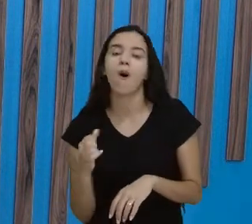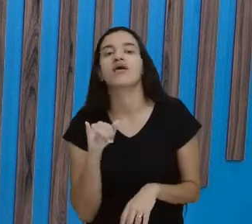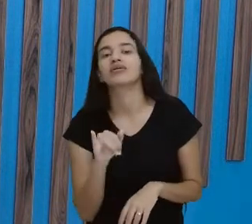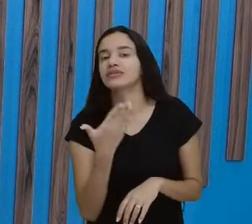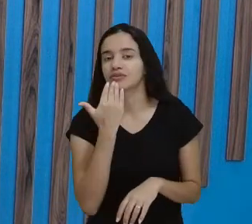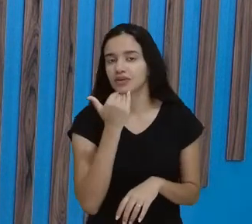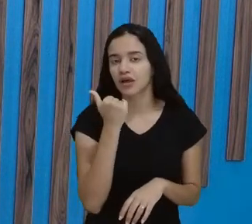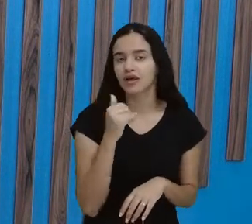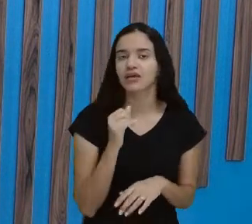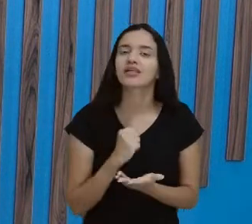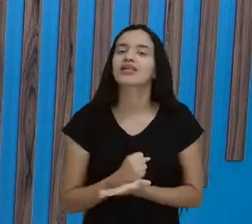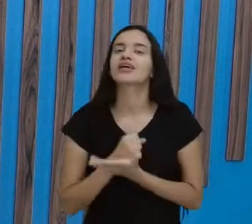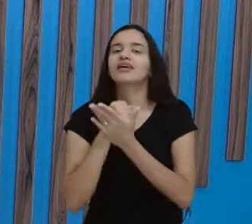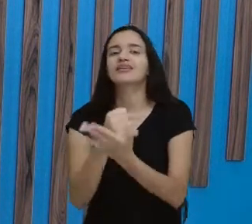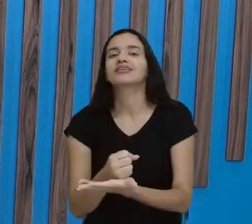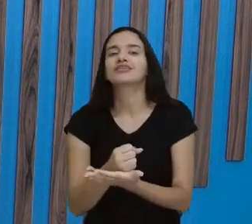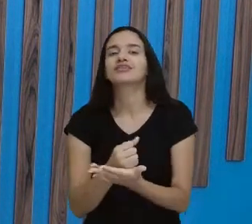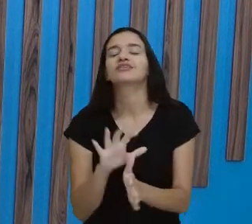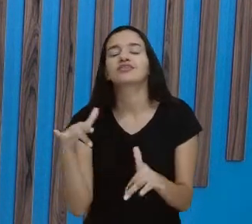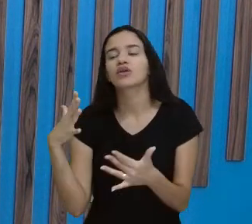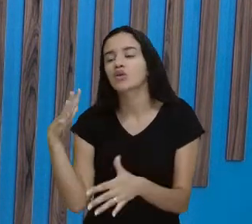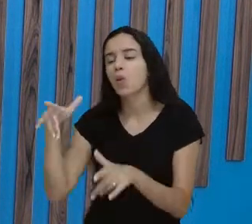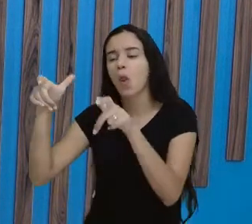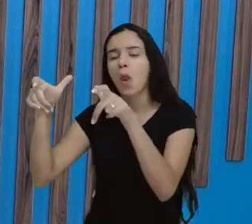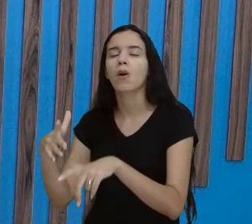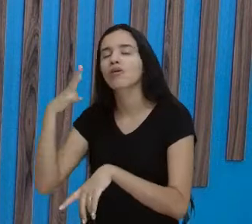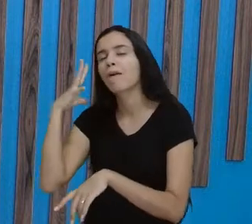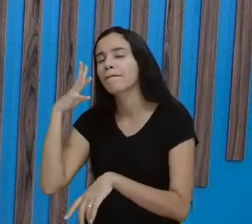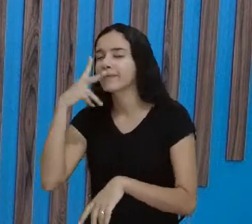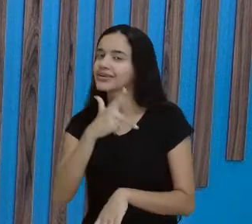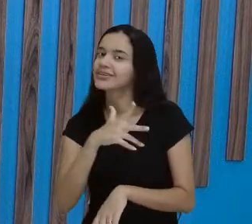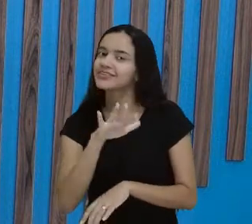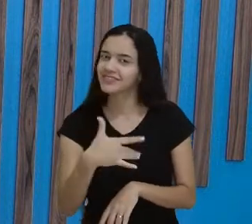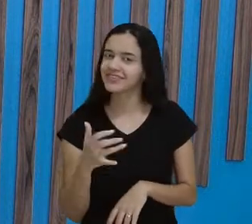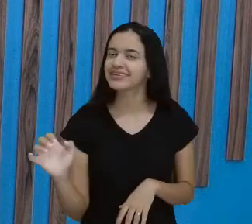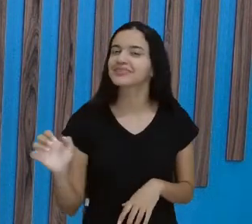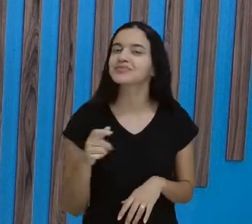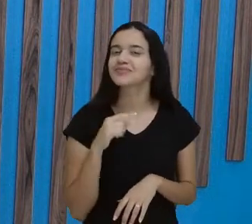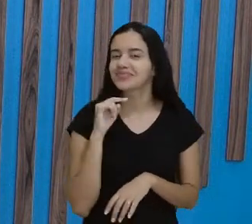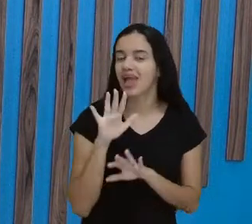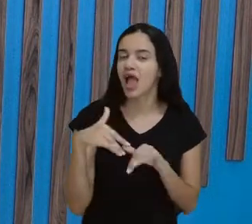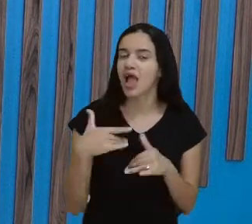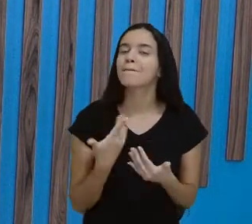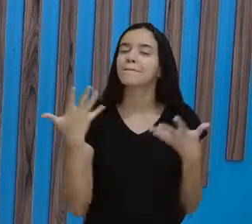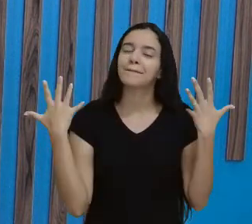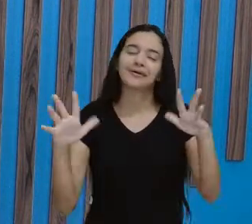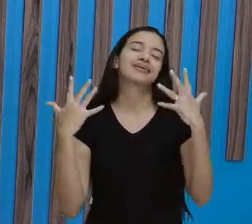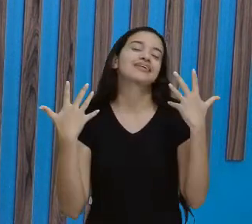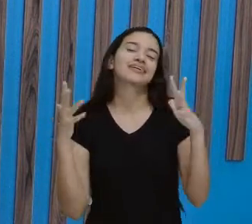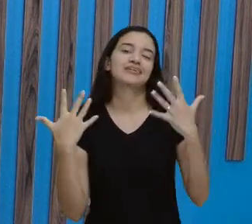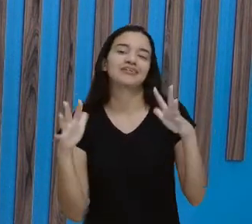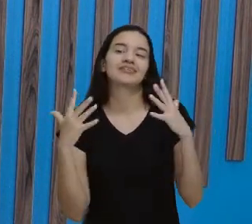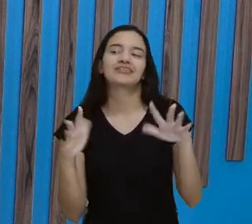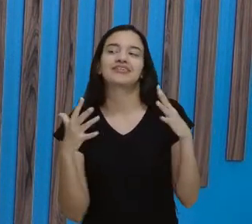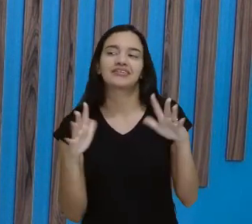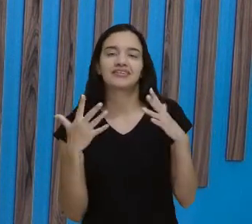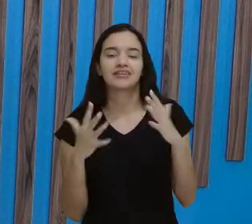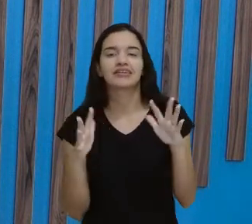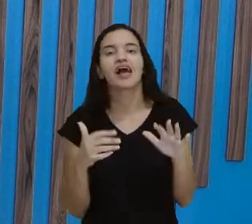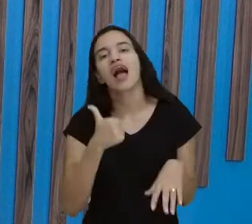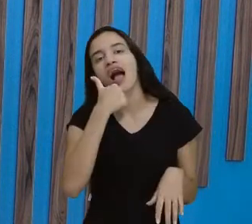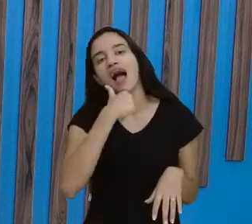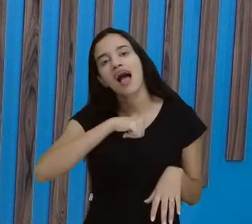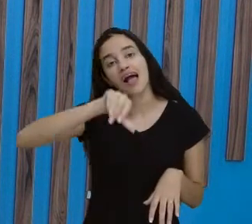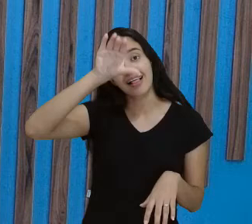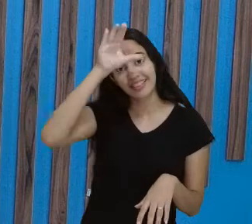for alimento, ela está ajudando a embelezar o local. Isso. Vê que chique, Isso. né? Parabéns pela atitude, viu? É a avó dele, a tia?